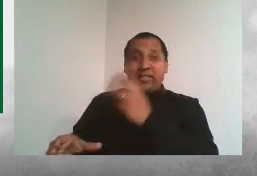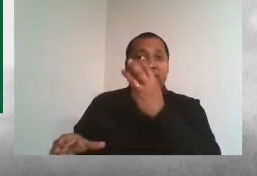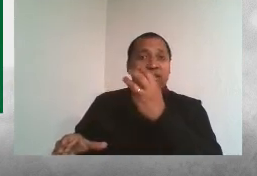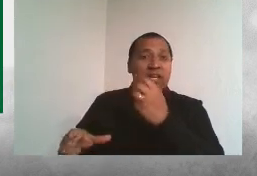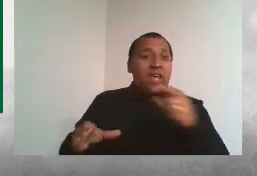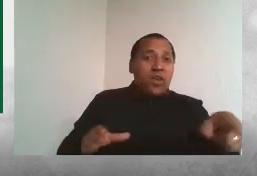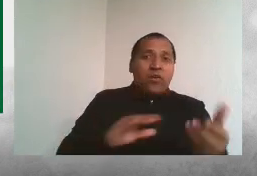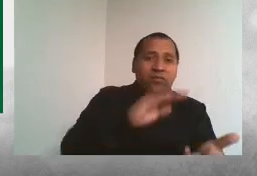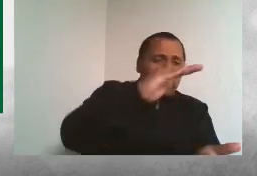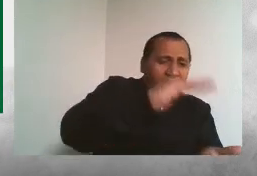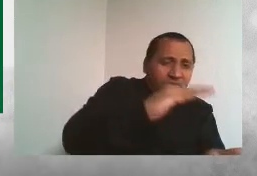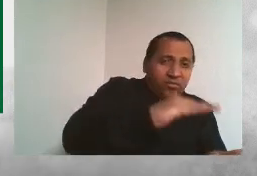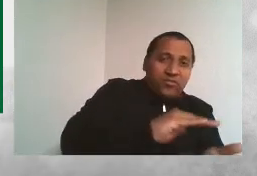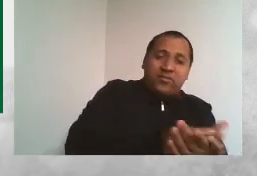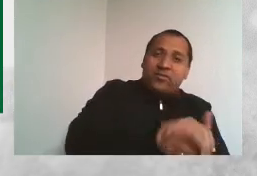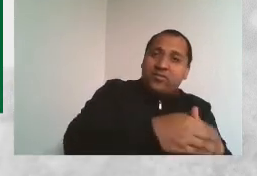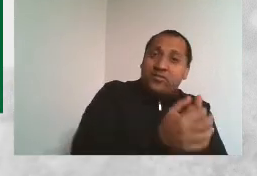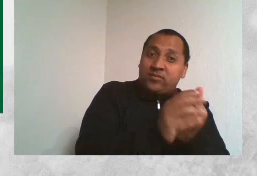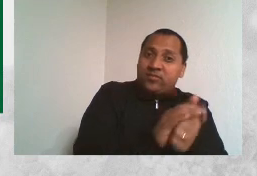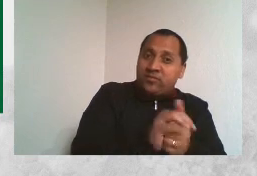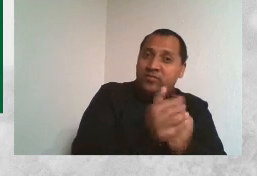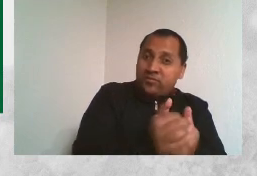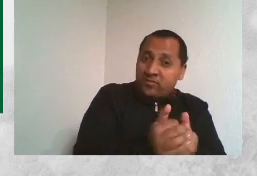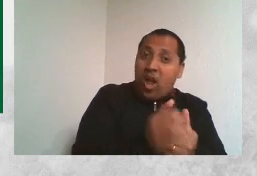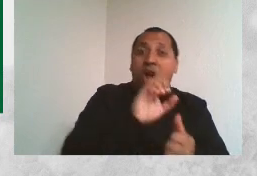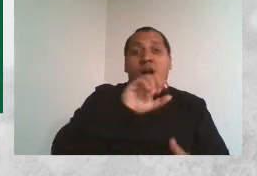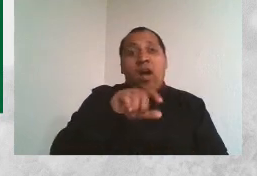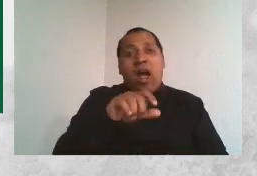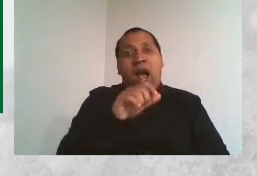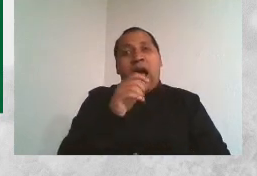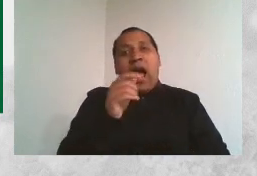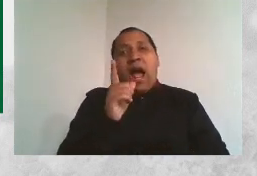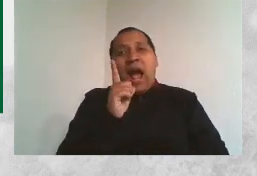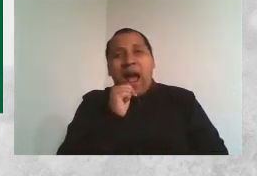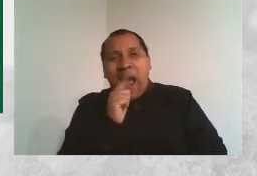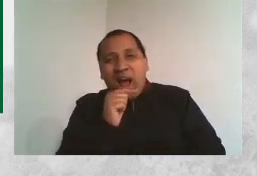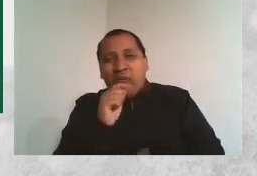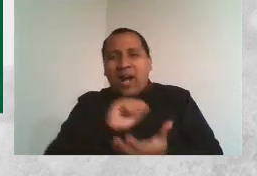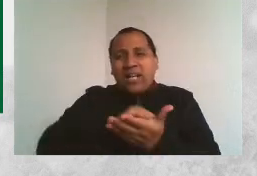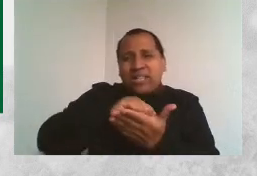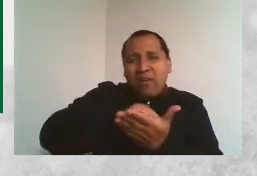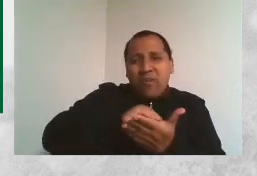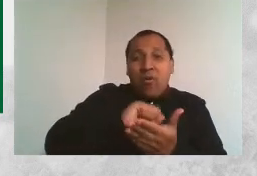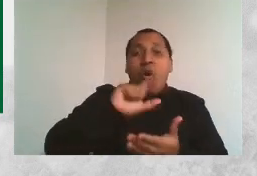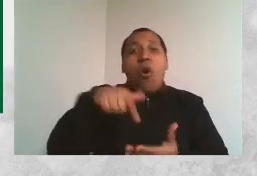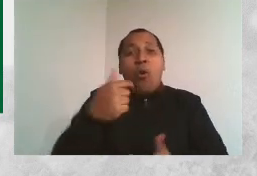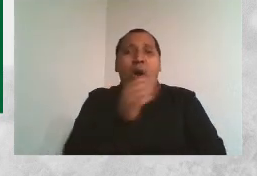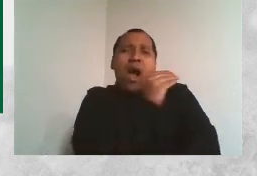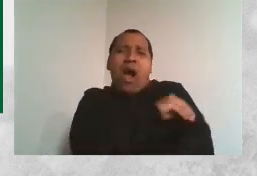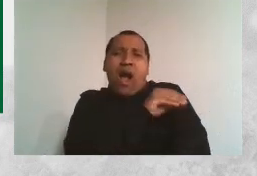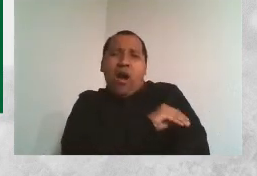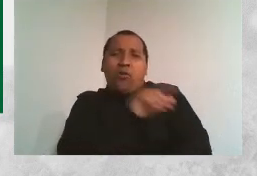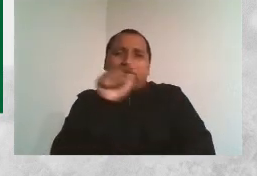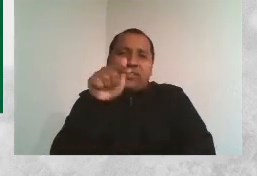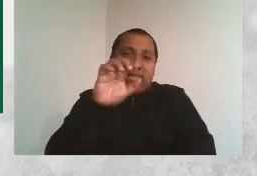sabão ou com álcool 70. Esse é o ritual clássico que a gente vai ter que sempre